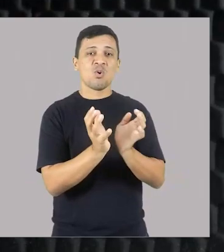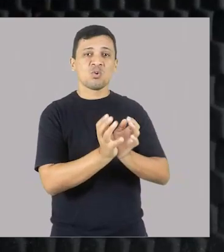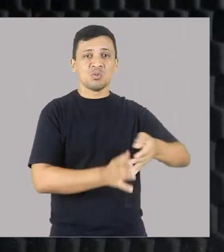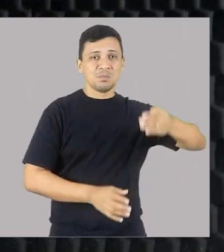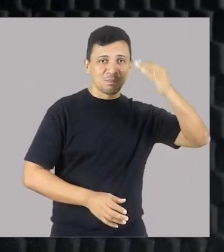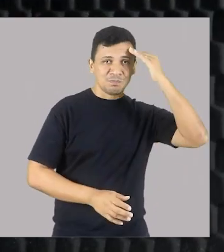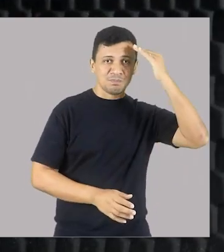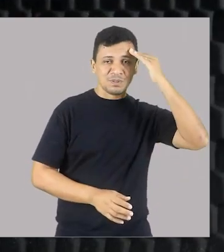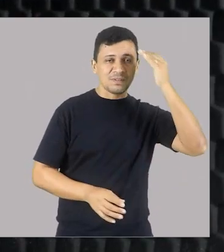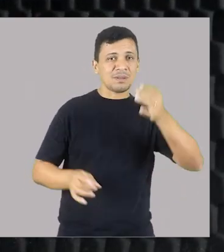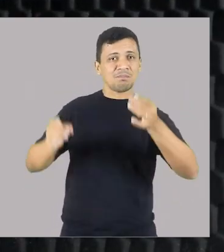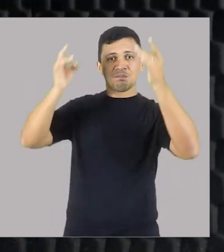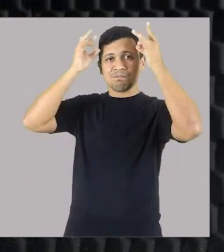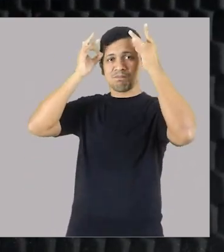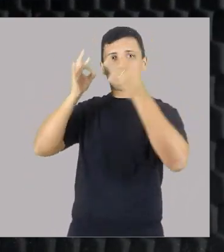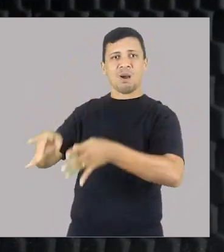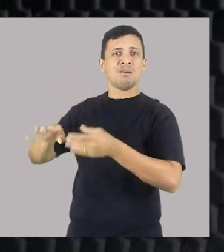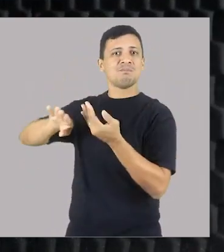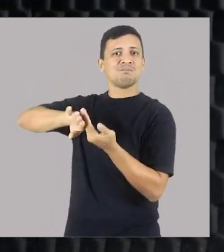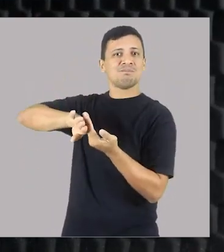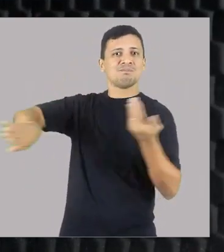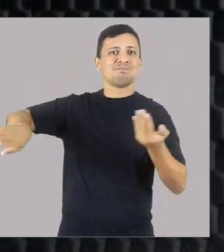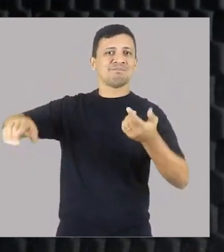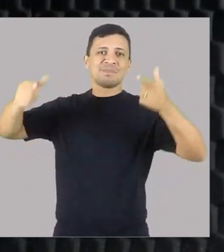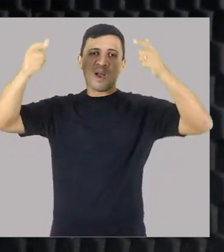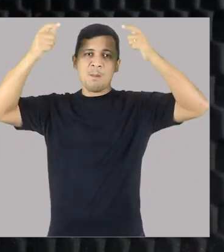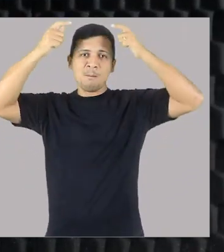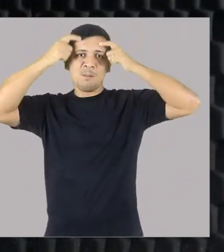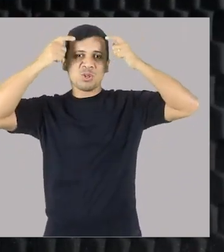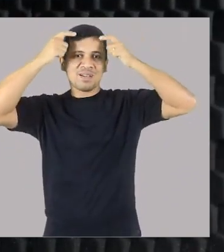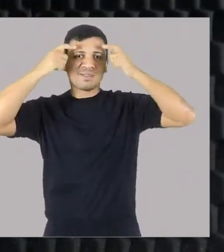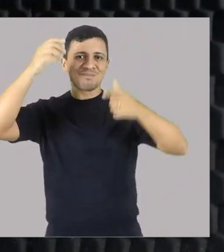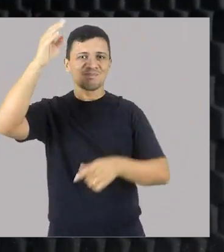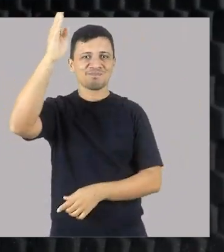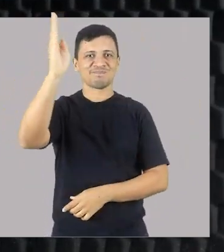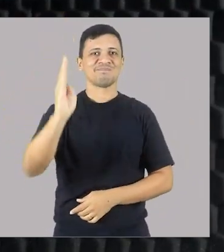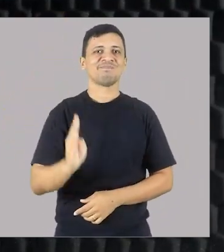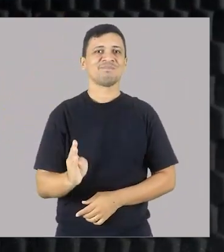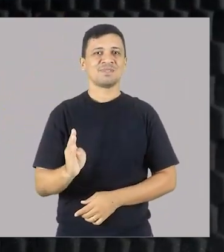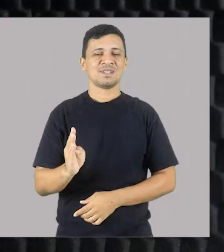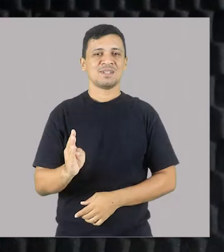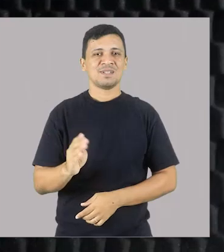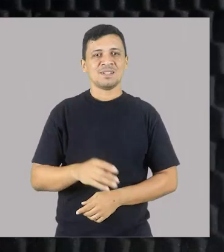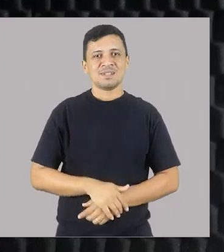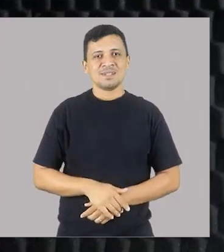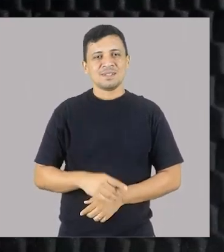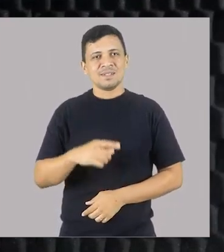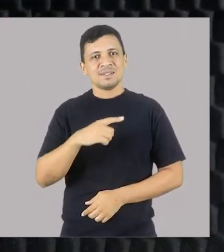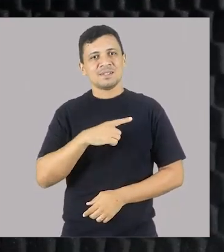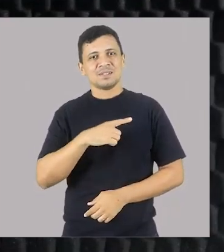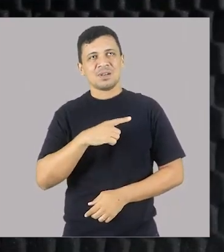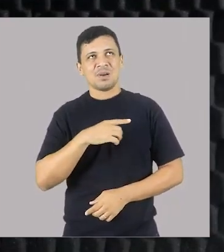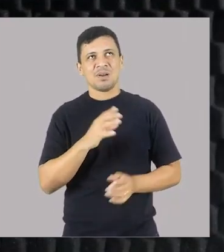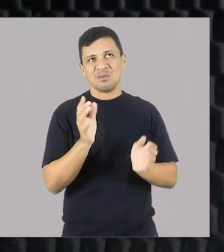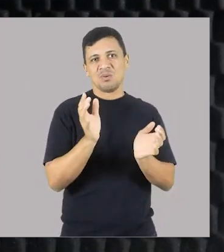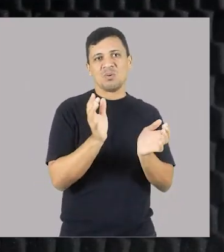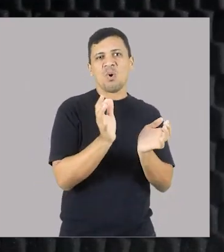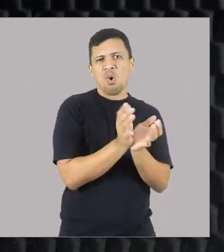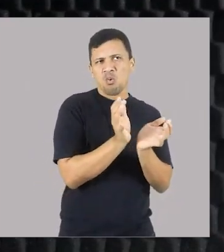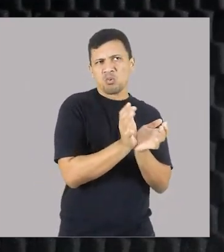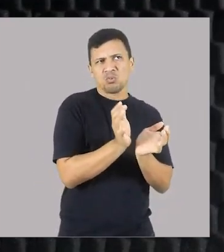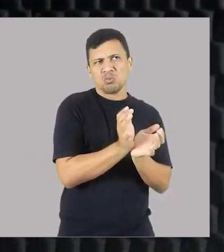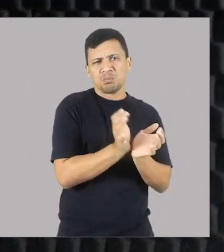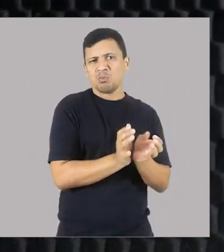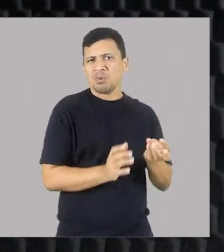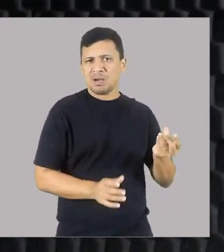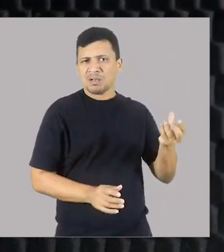monarquia. Por mais que se saiba que essa ruptura não era pretensões da velha guarda, que